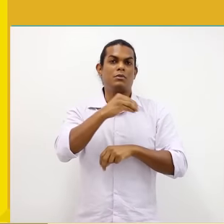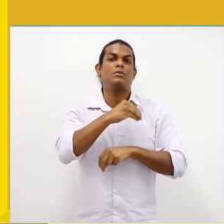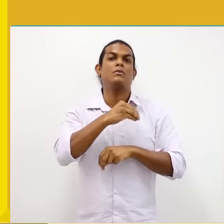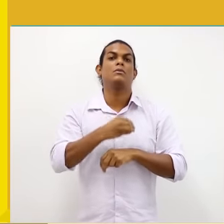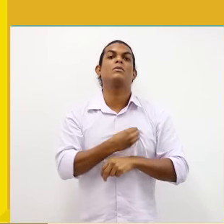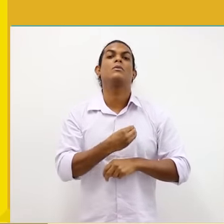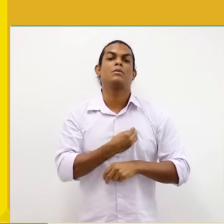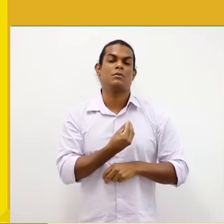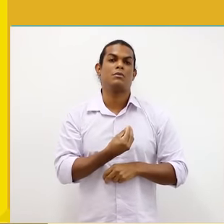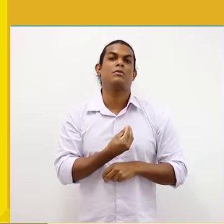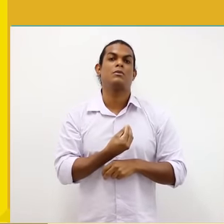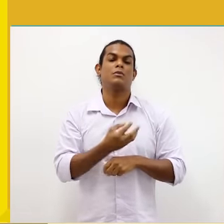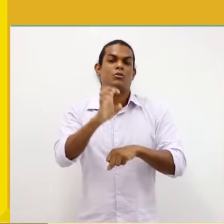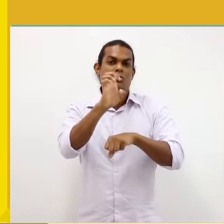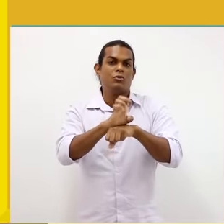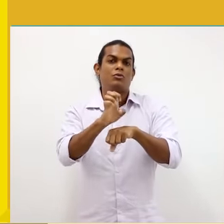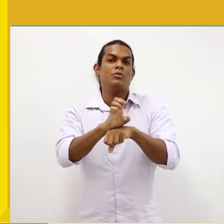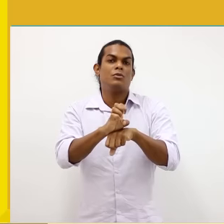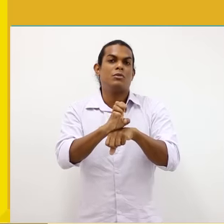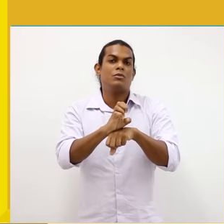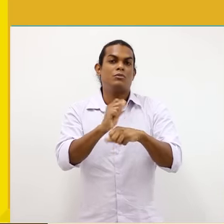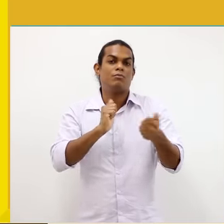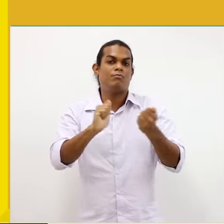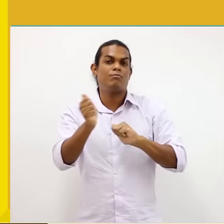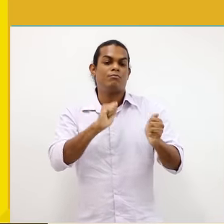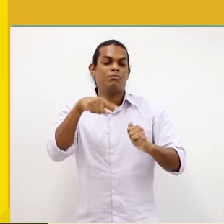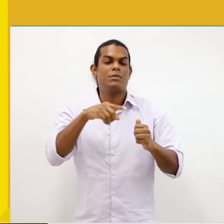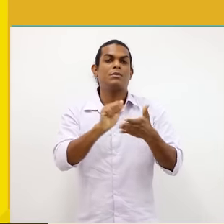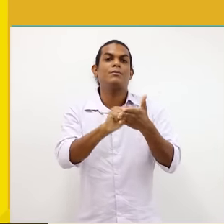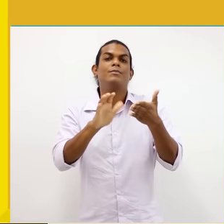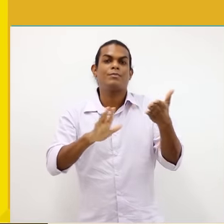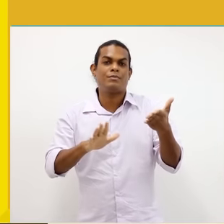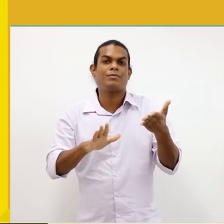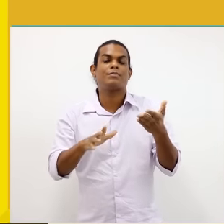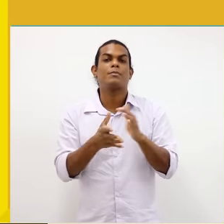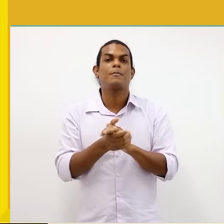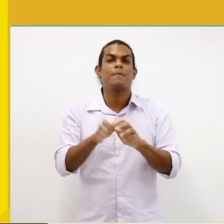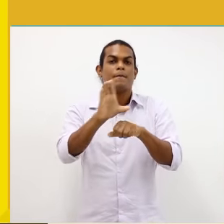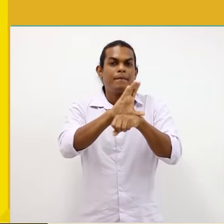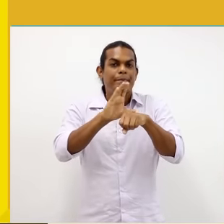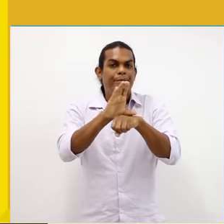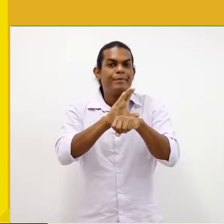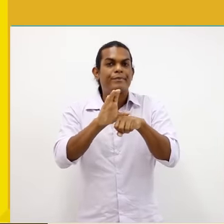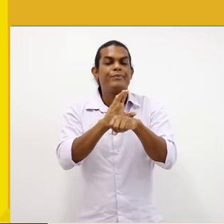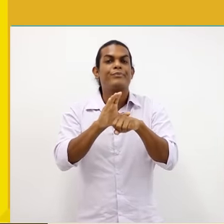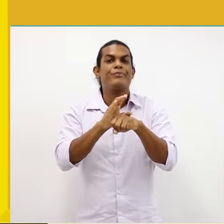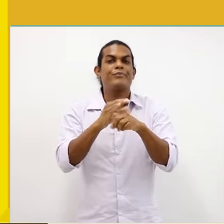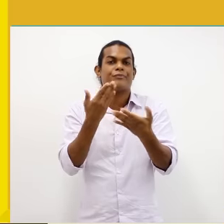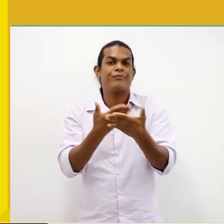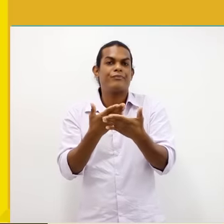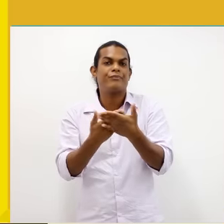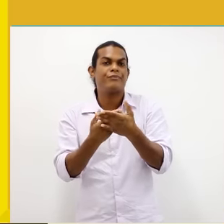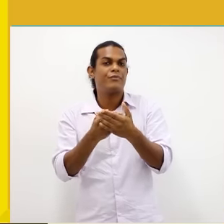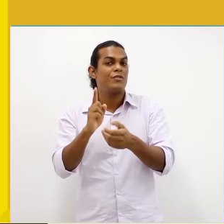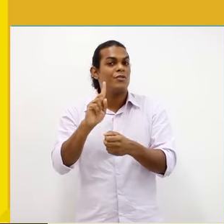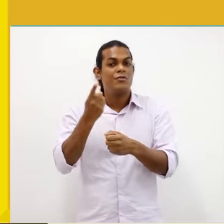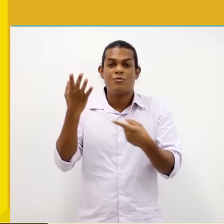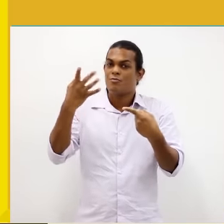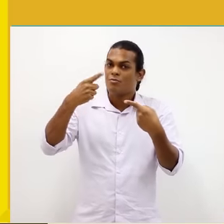controlar essas atividades. Já na CLT, nós vamos encontrar que o não cumprimento